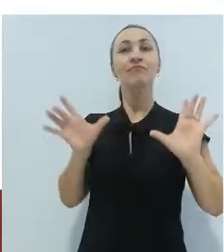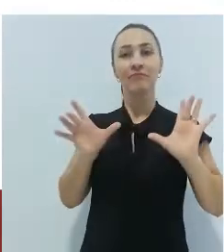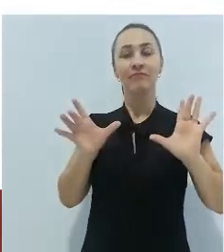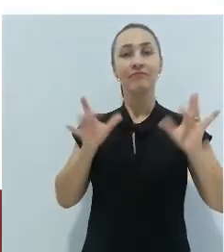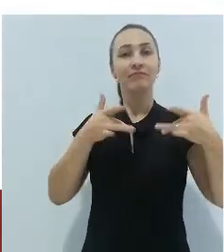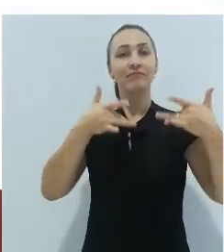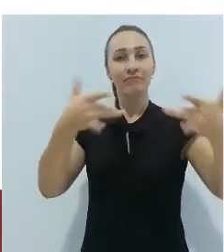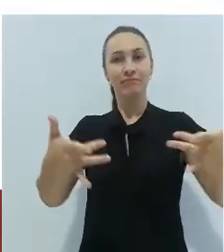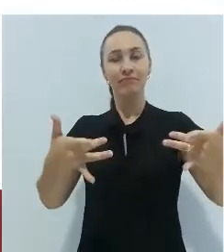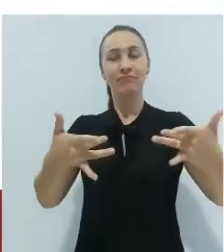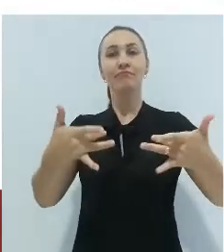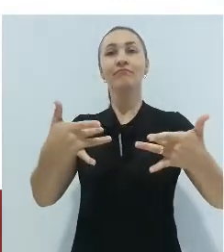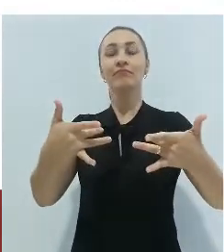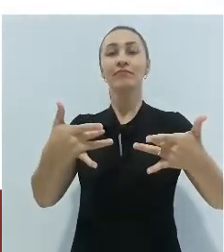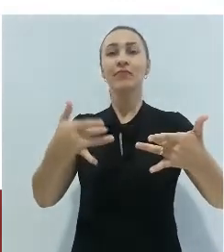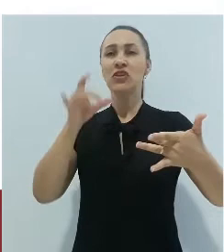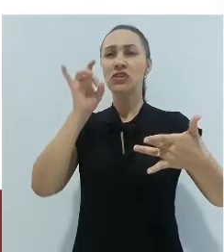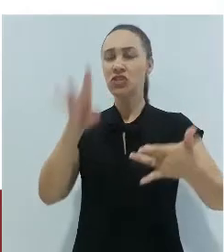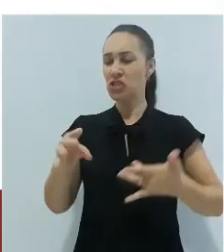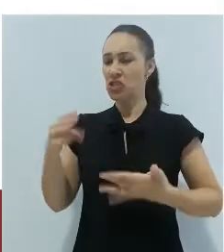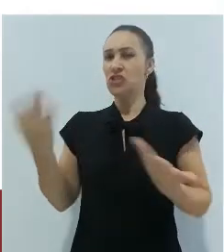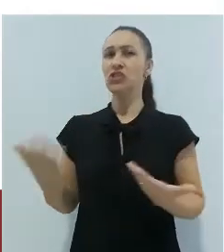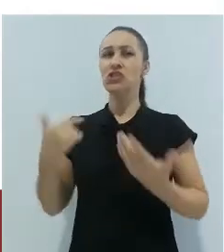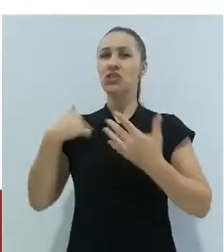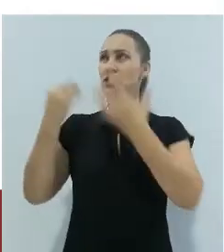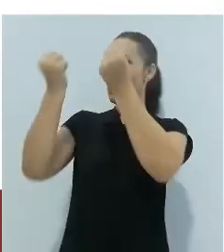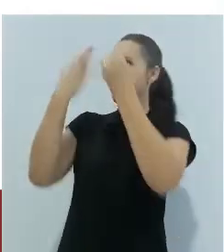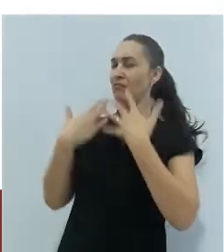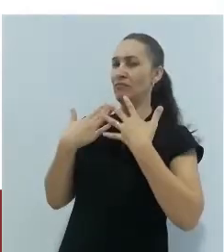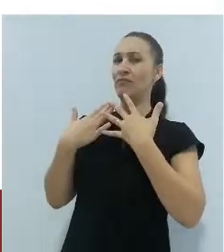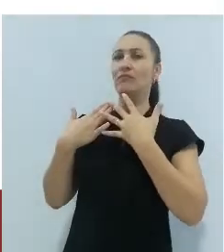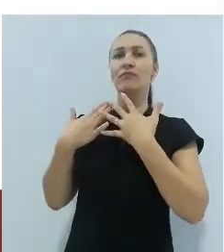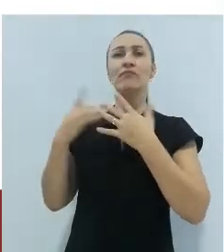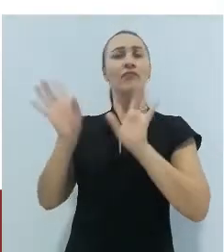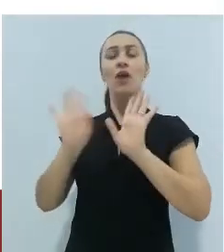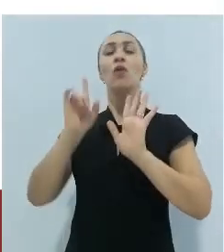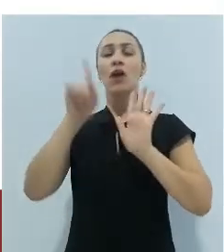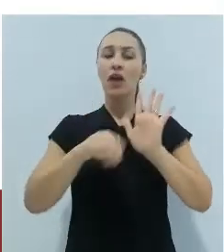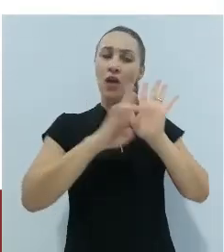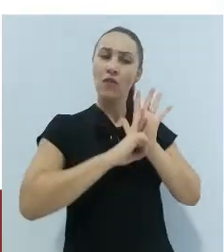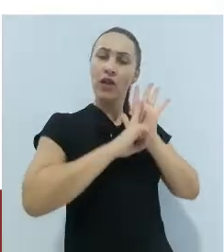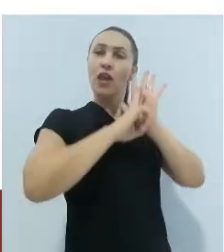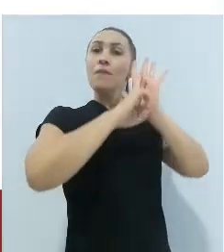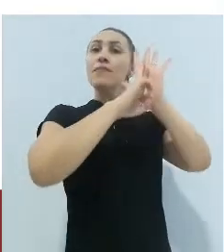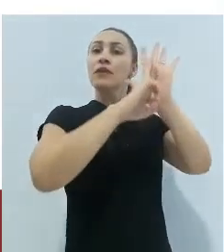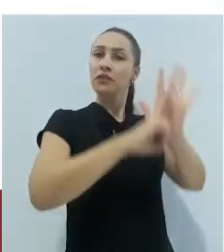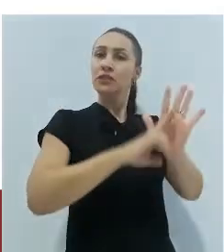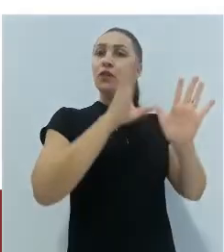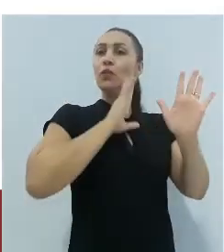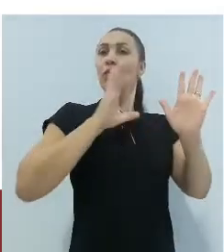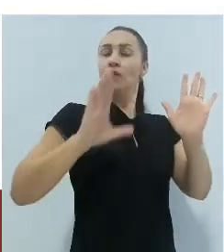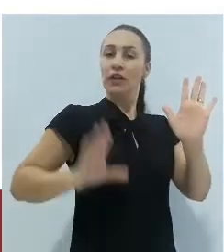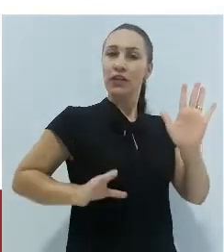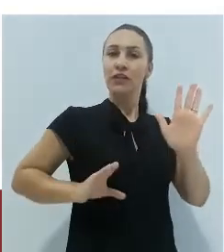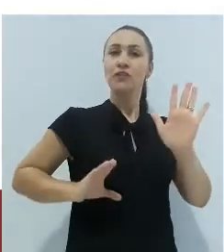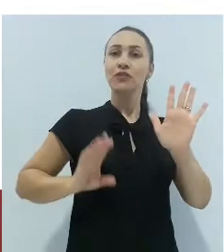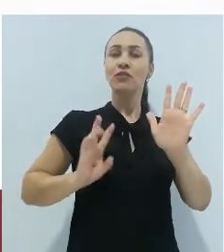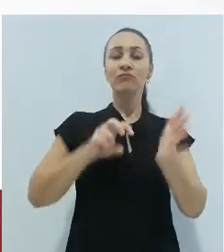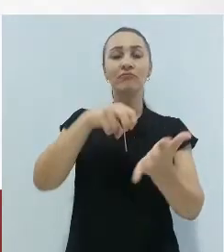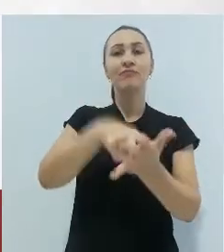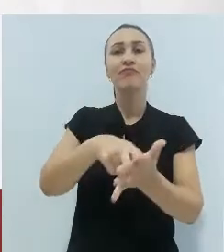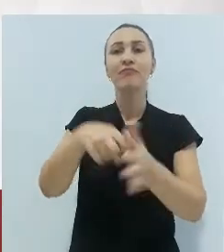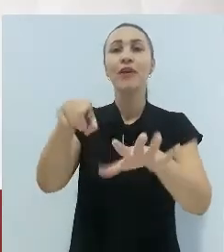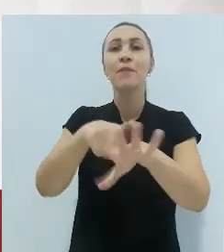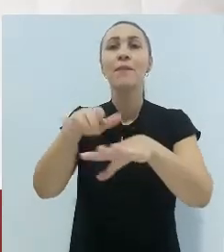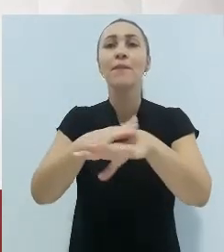para servir não apenas como ministro ordenado, mas como aquele que representa o próprio Cristo e se inclina para lavar os pés dos seus